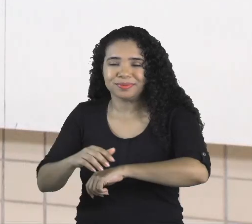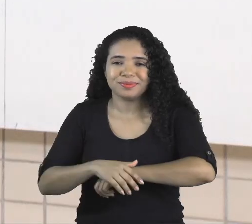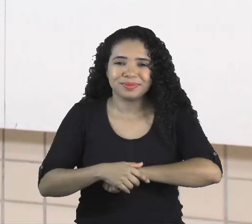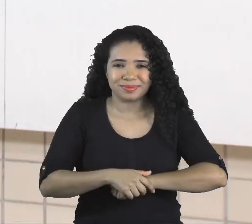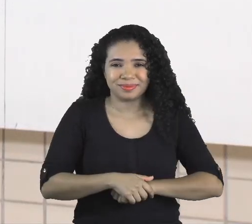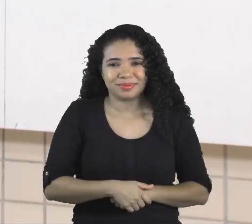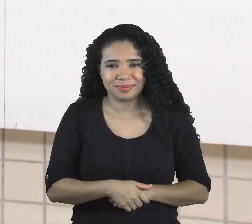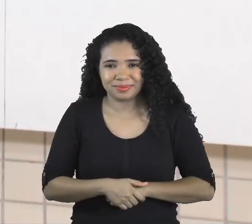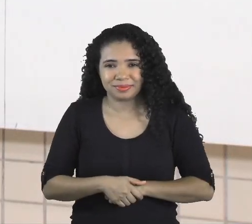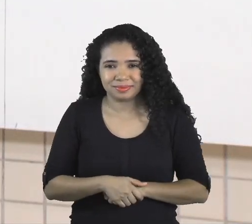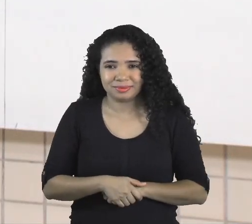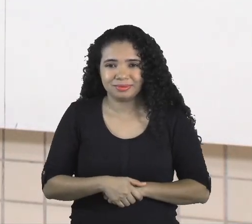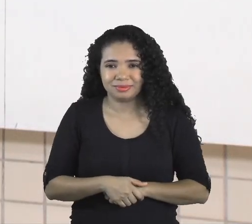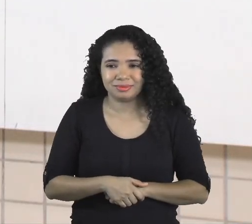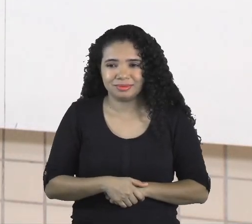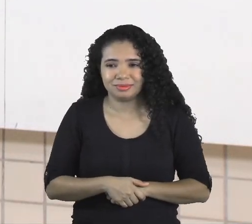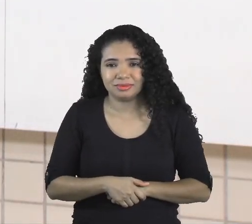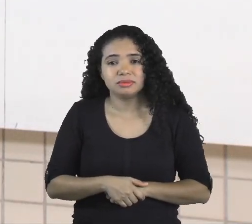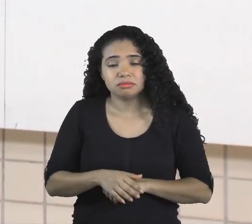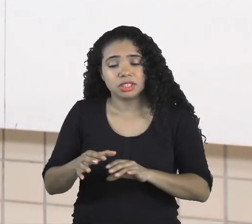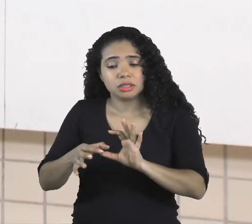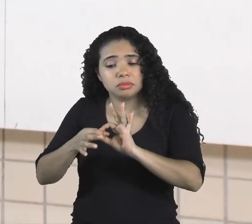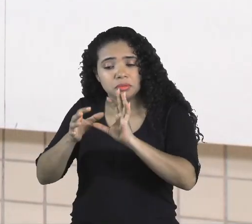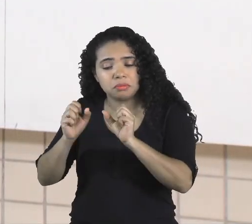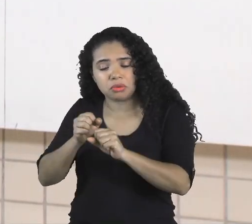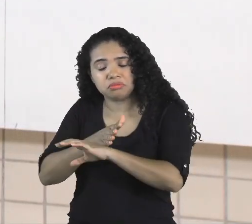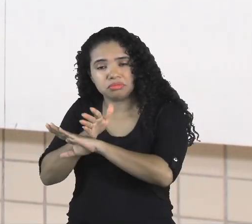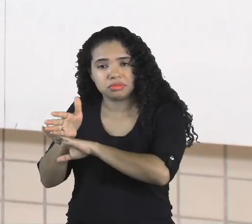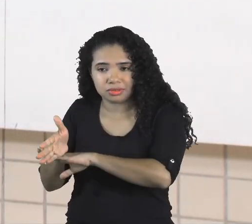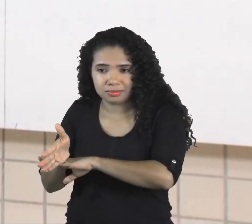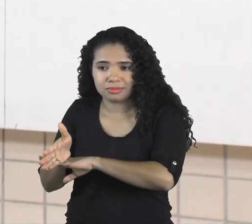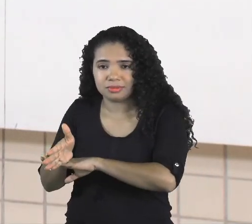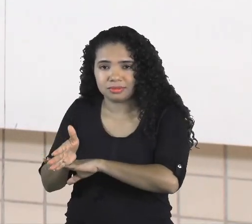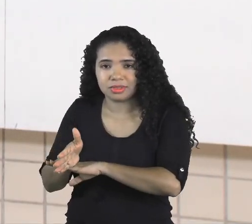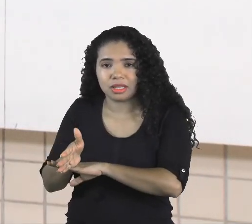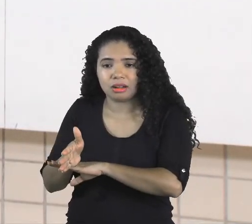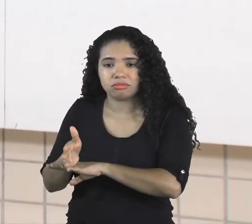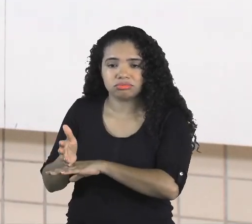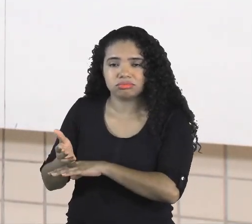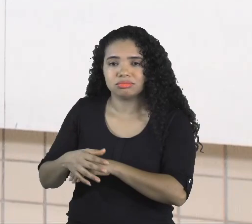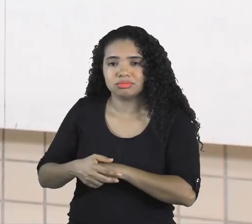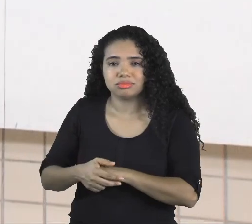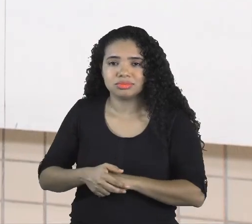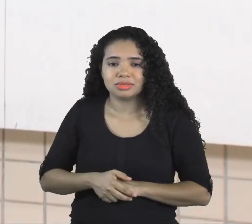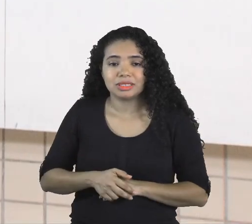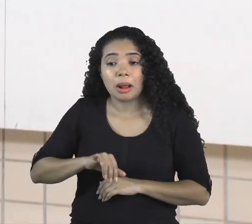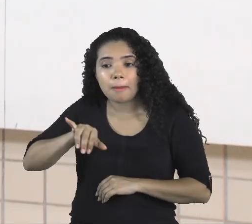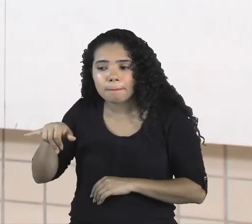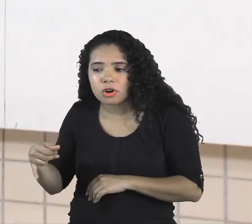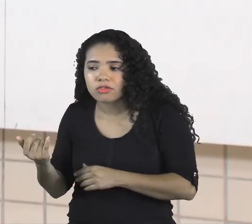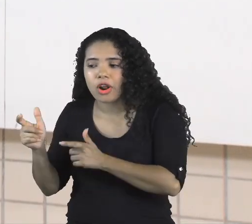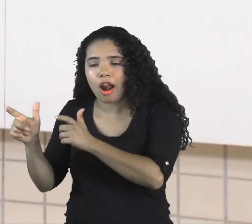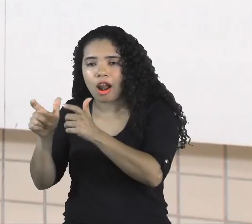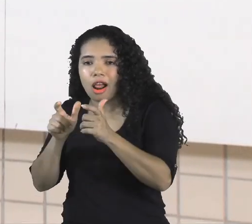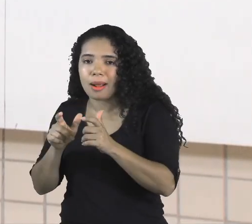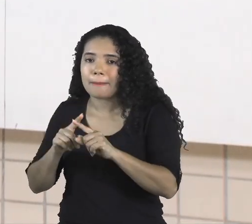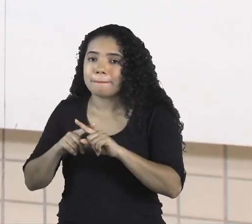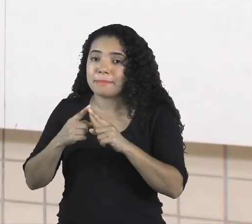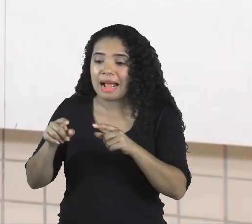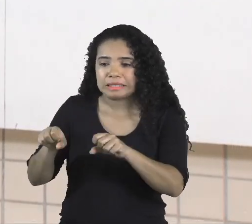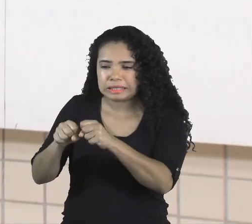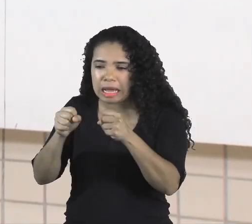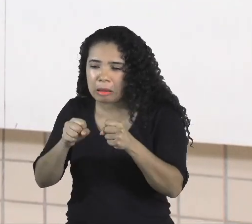o acesso à entrada. Ele libera para que você possa entrar e usufruir daquele bem. Mesmo assim, não pode